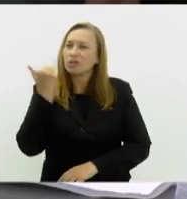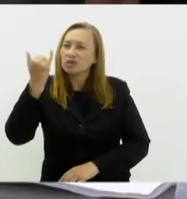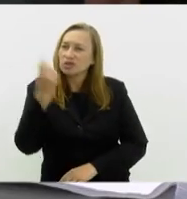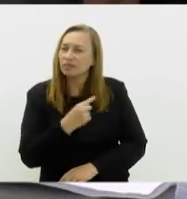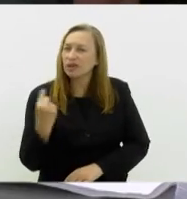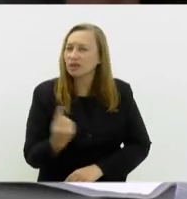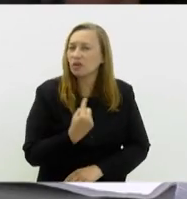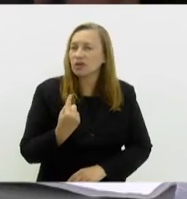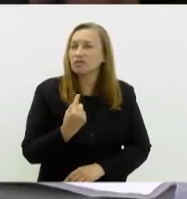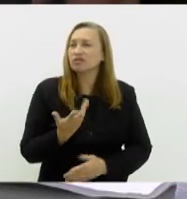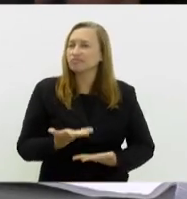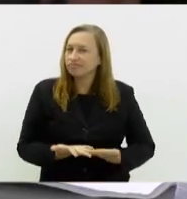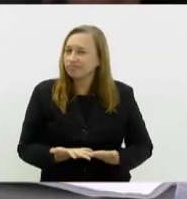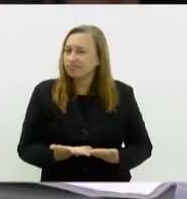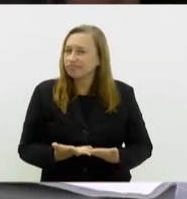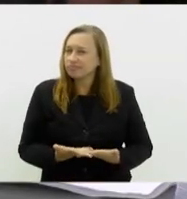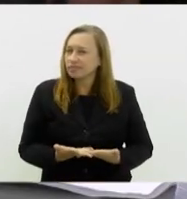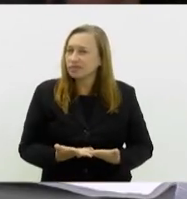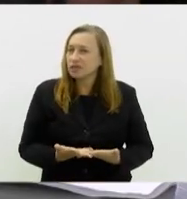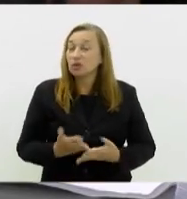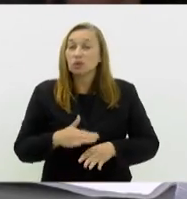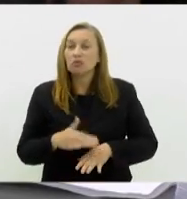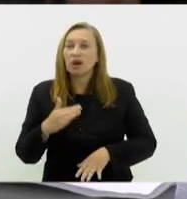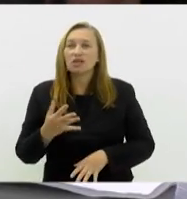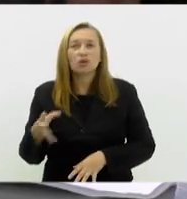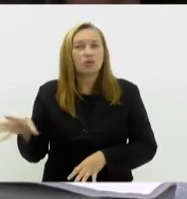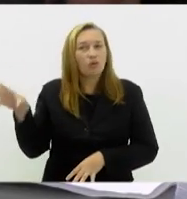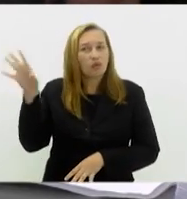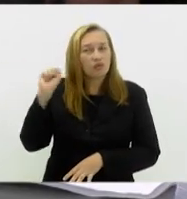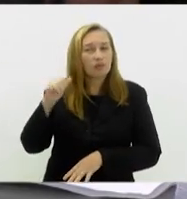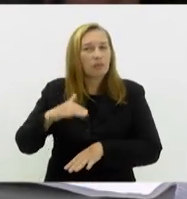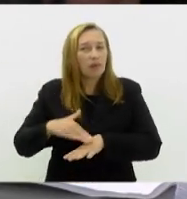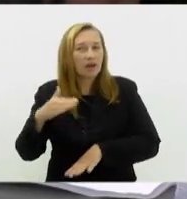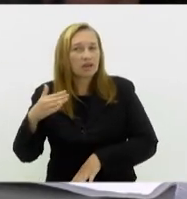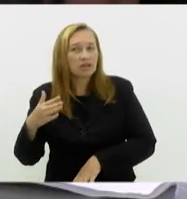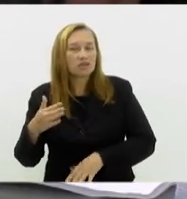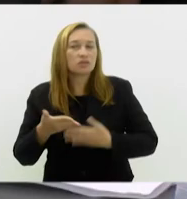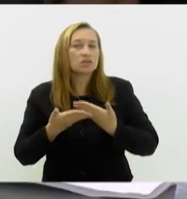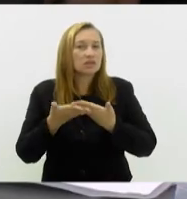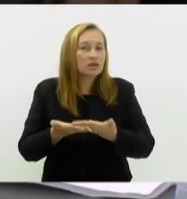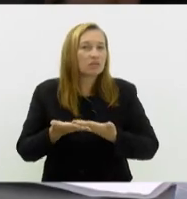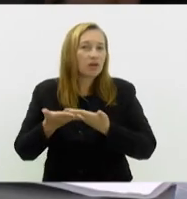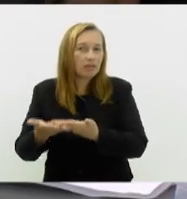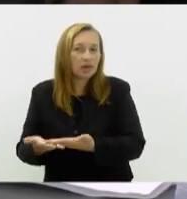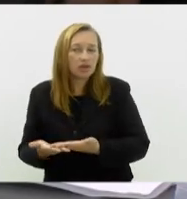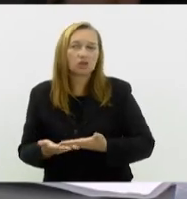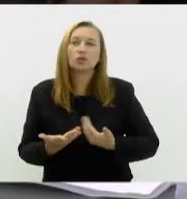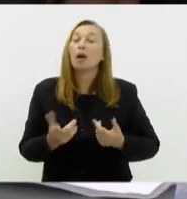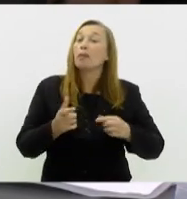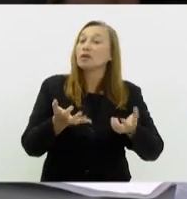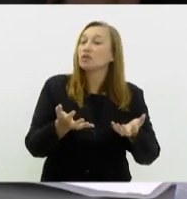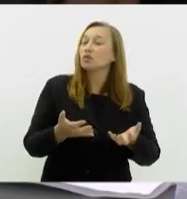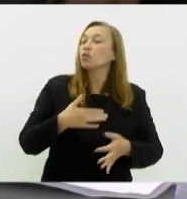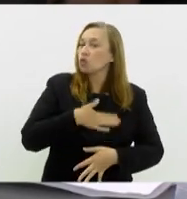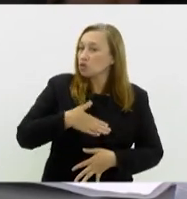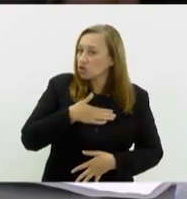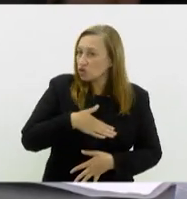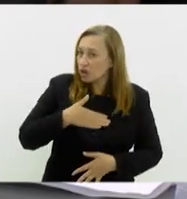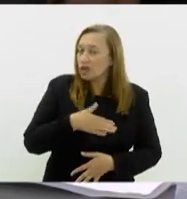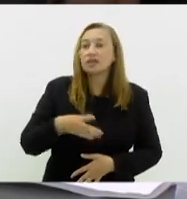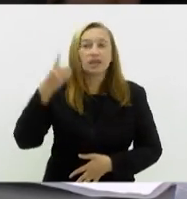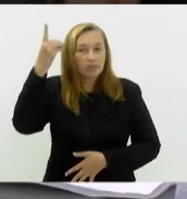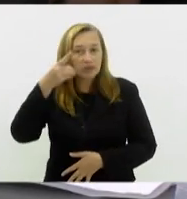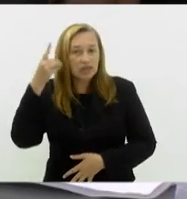nós e no mais eu vou ouvir mais aí os encaminhamentos Mas eu gostei do encaminhamento do deputado